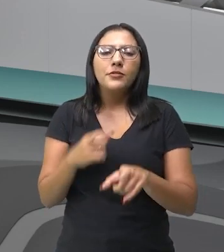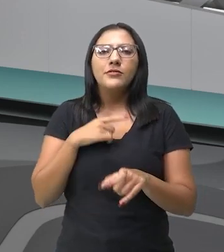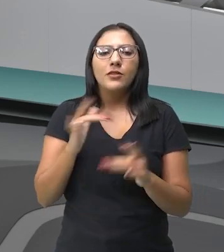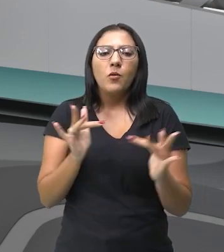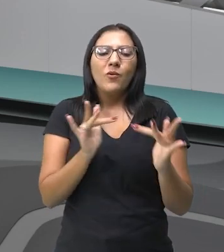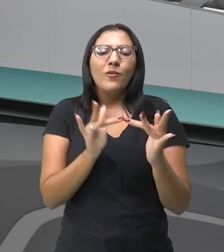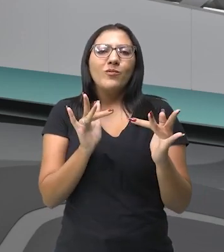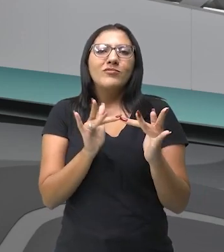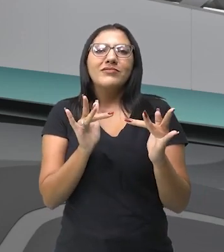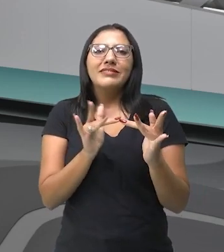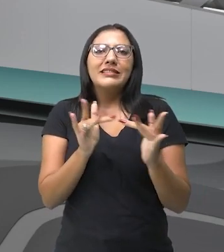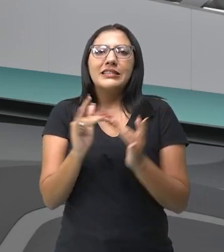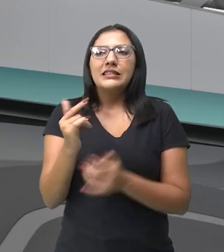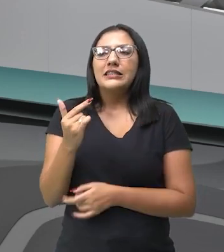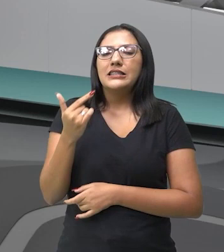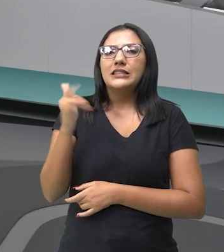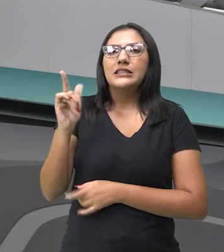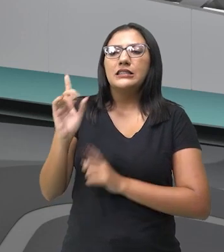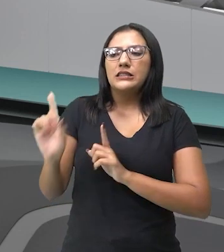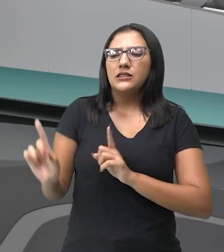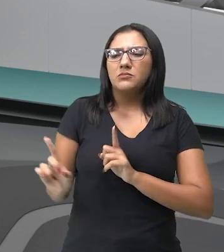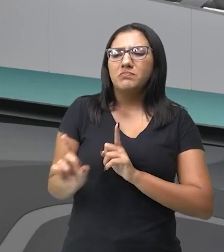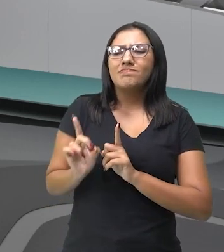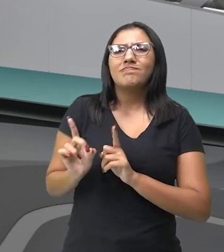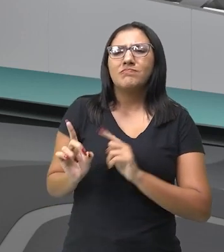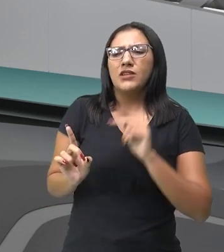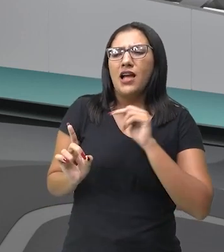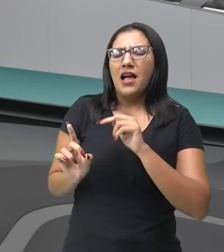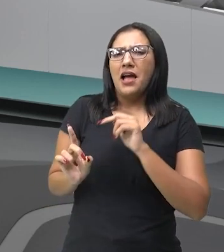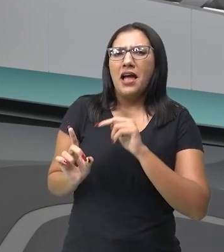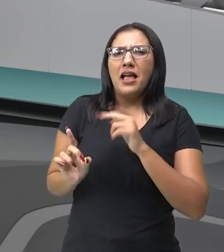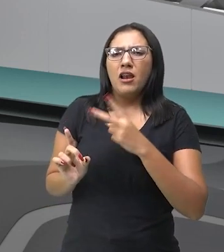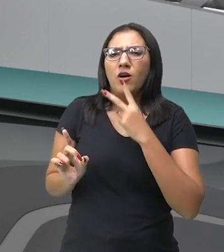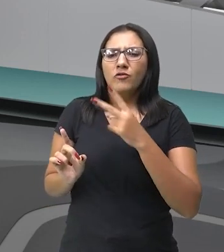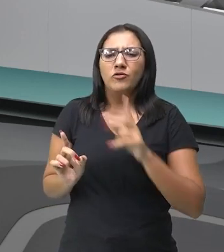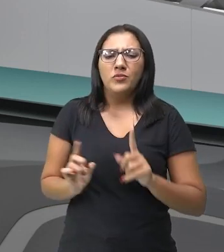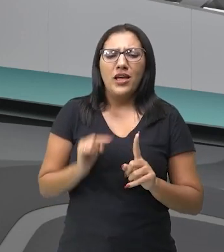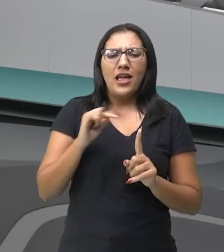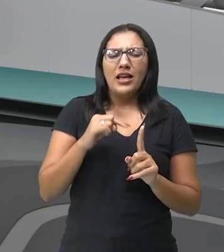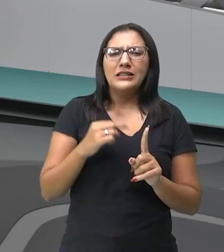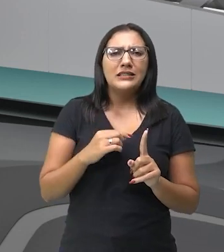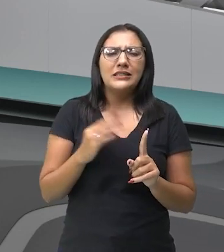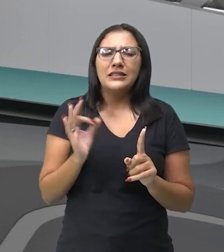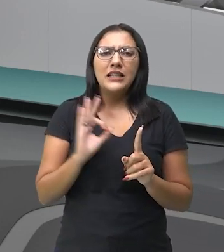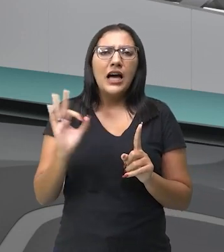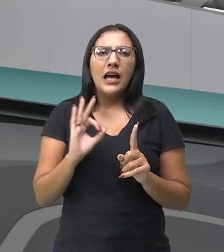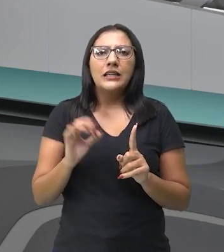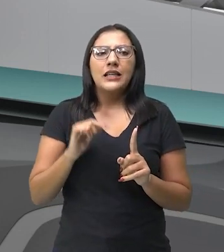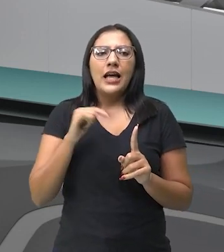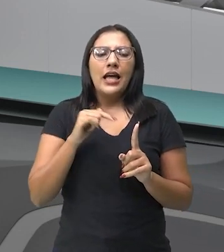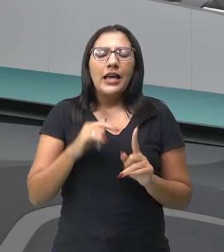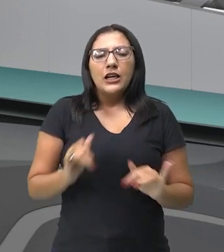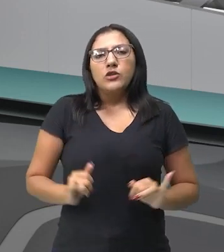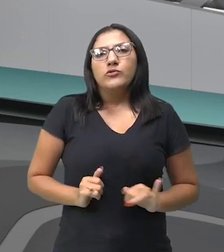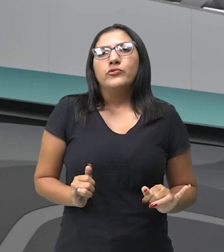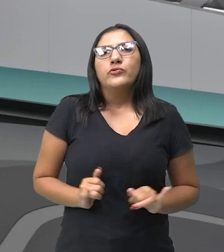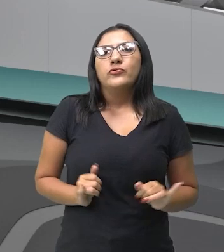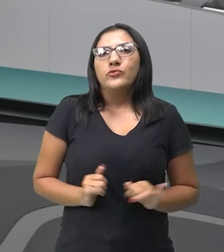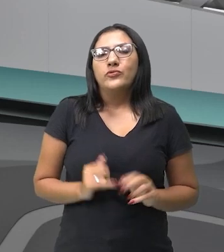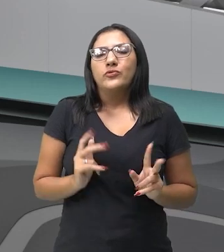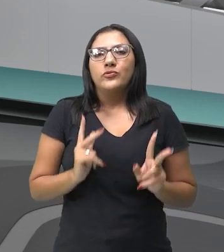que vai aí se proliferando, vamos dizer assim. E aí, a gente vai observar também